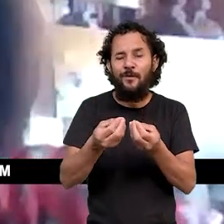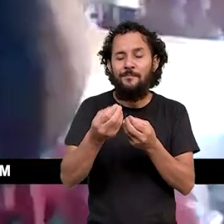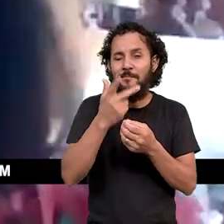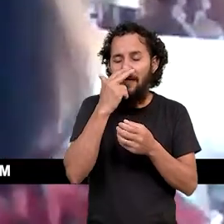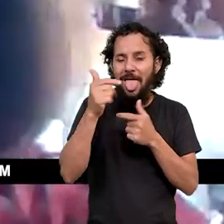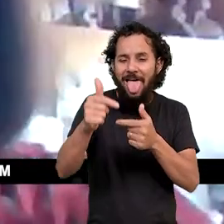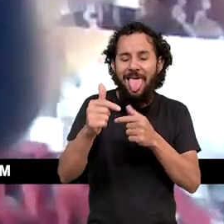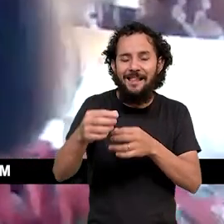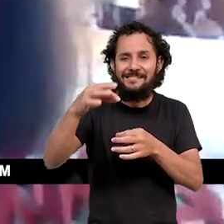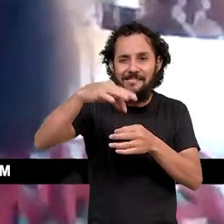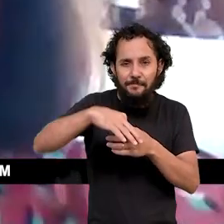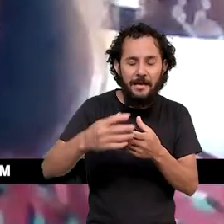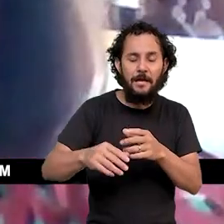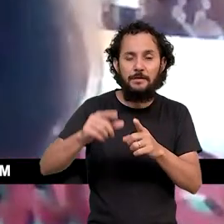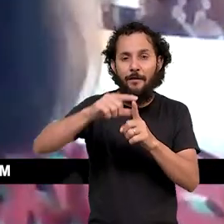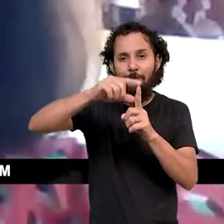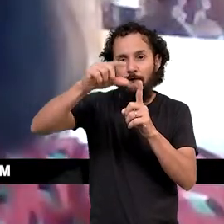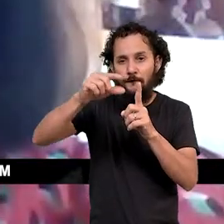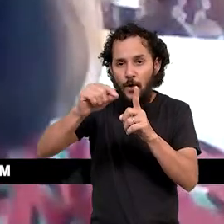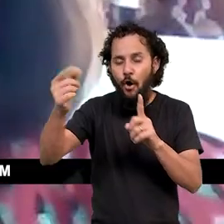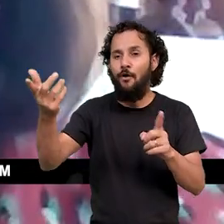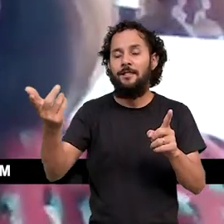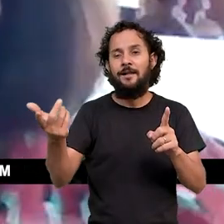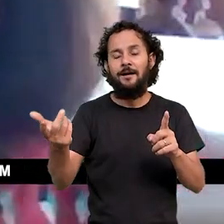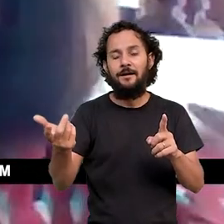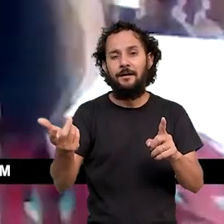sementes, folhas,